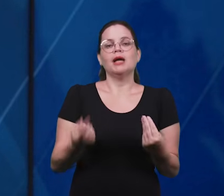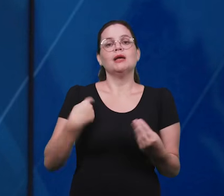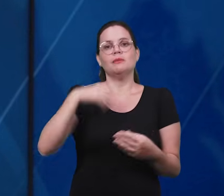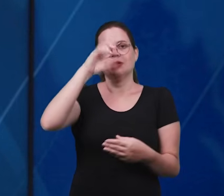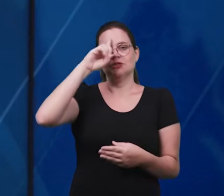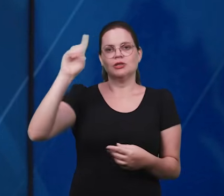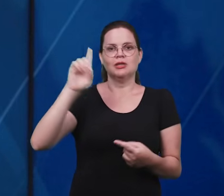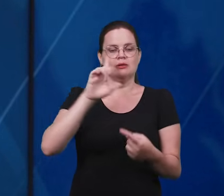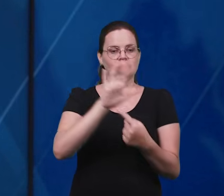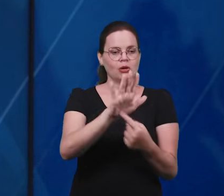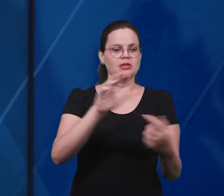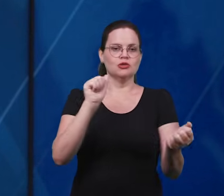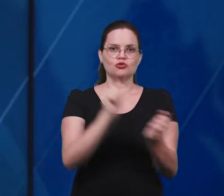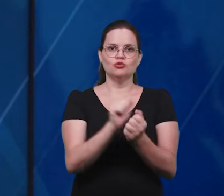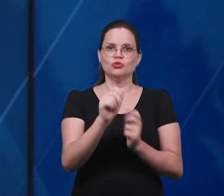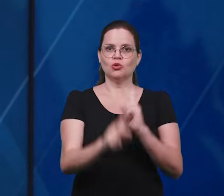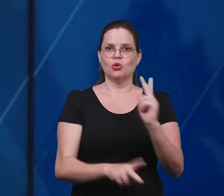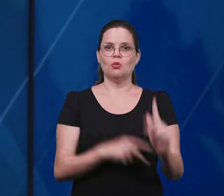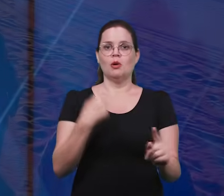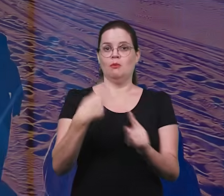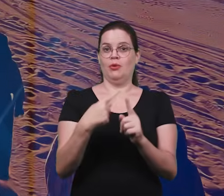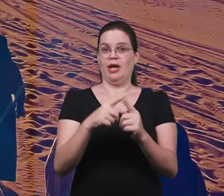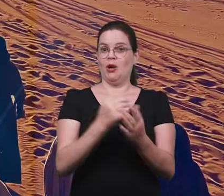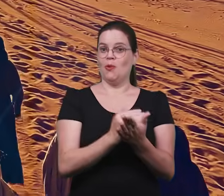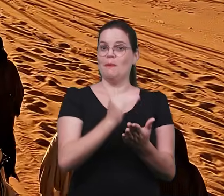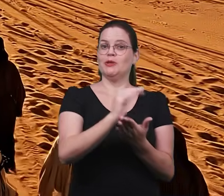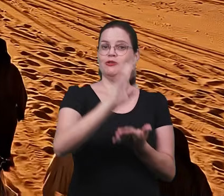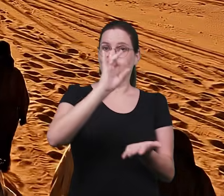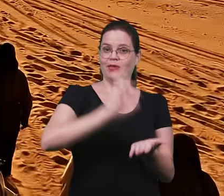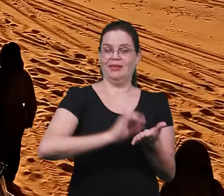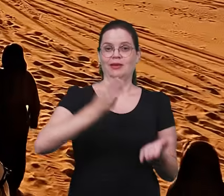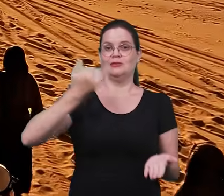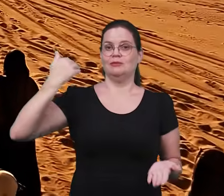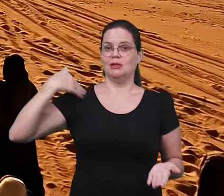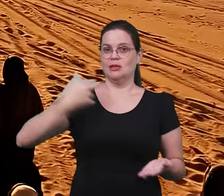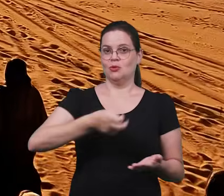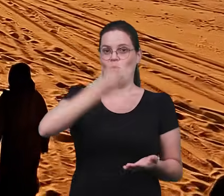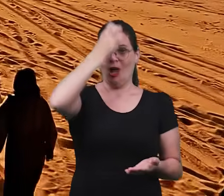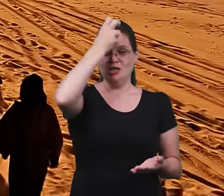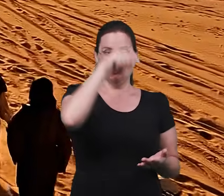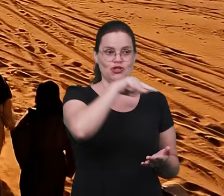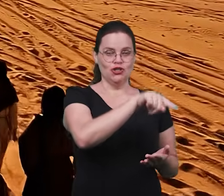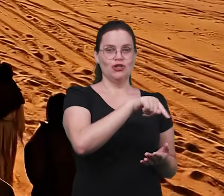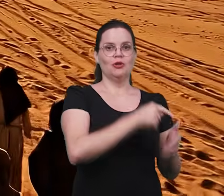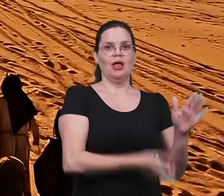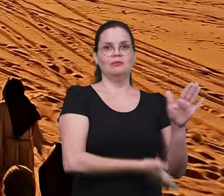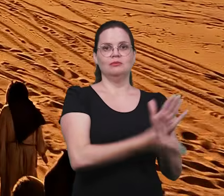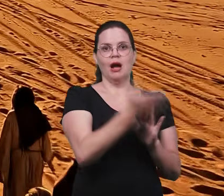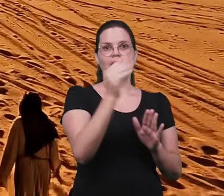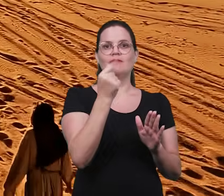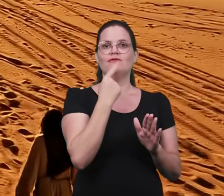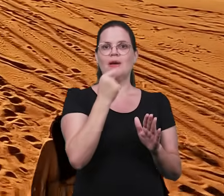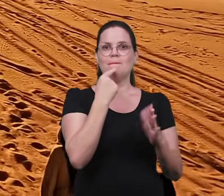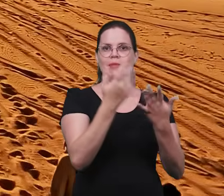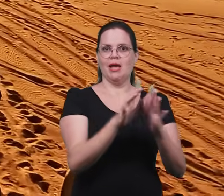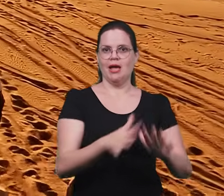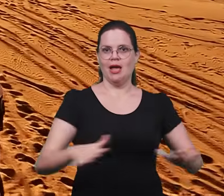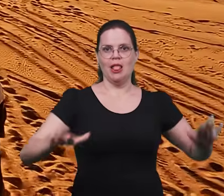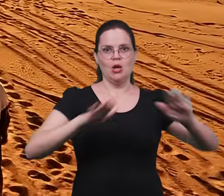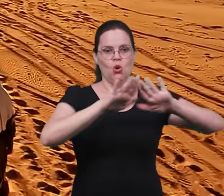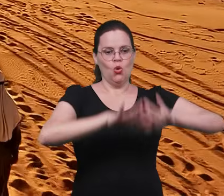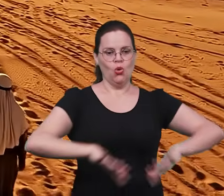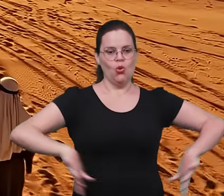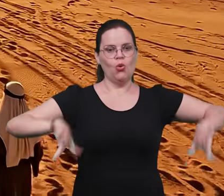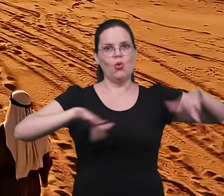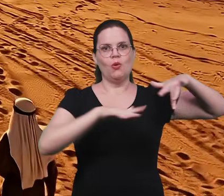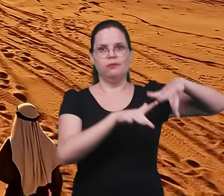Egito, passando pela travessia pelo Mar Vermelho, depois a jornada de 40 anos pelo deserto e,